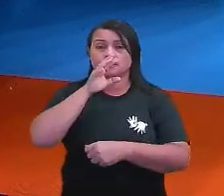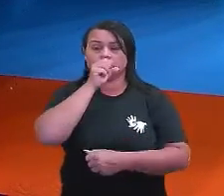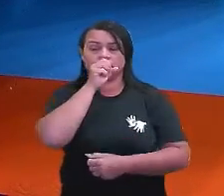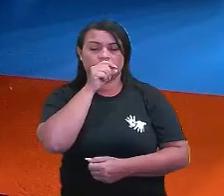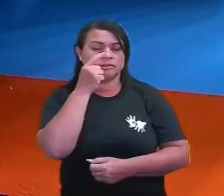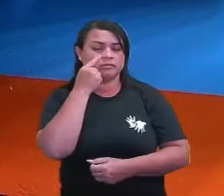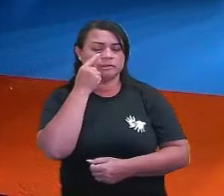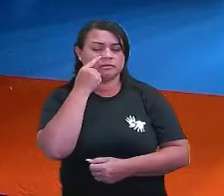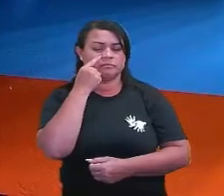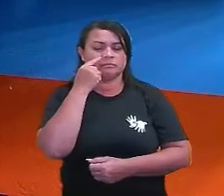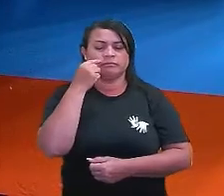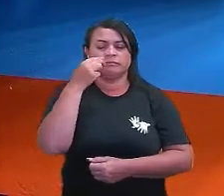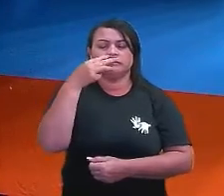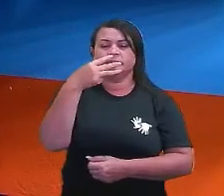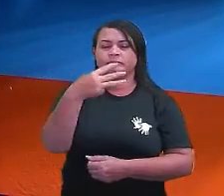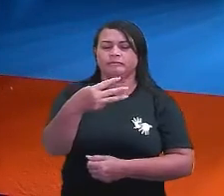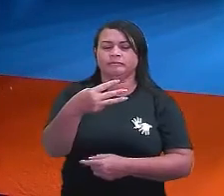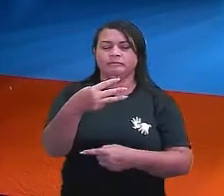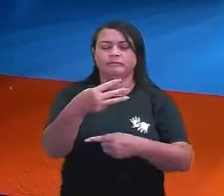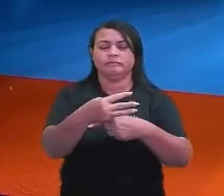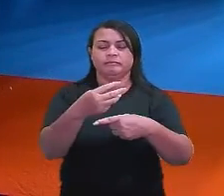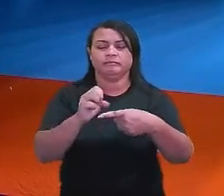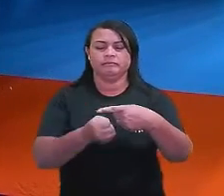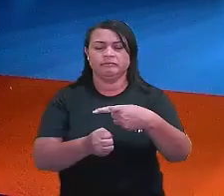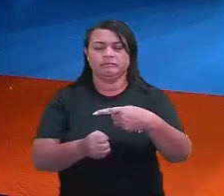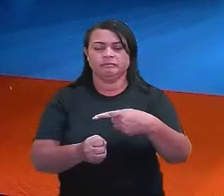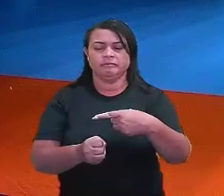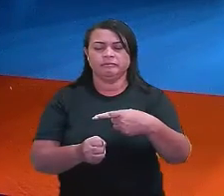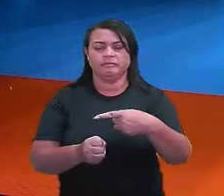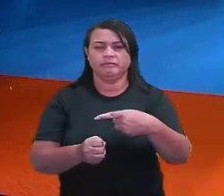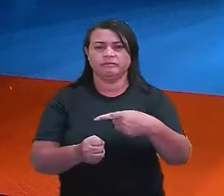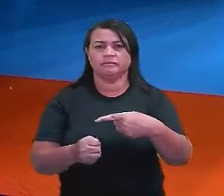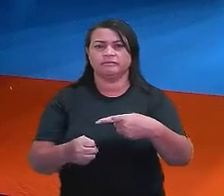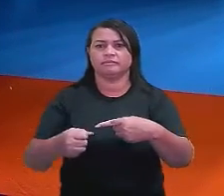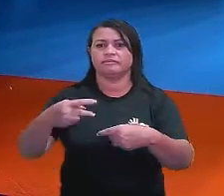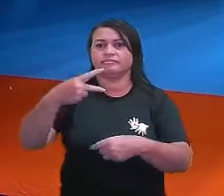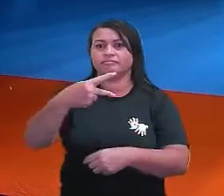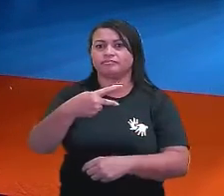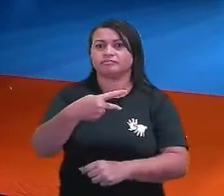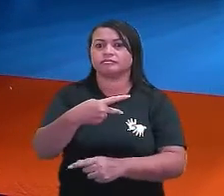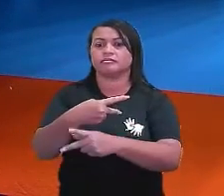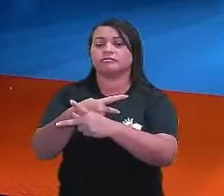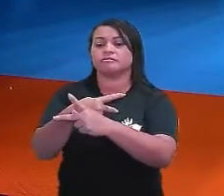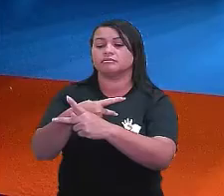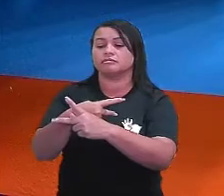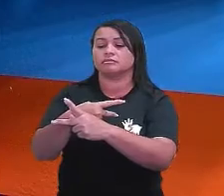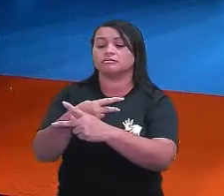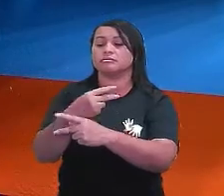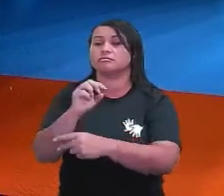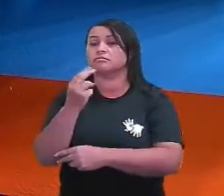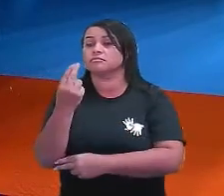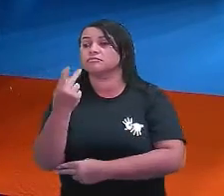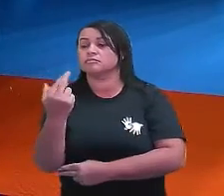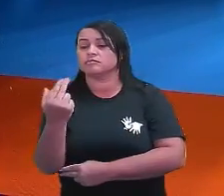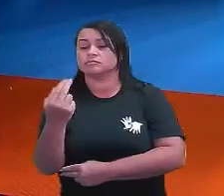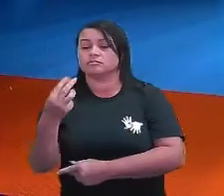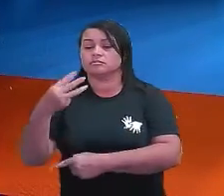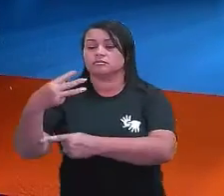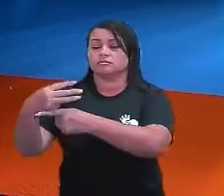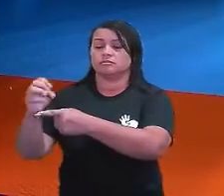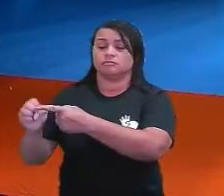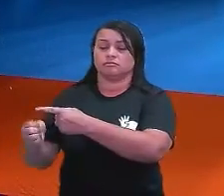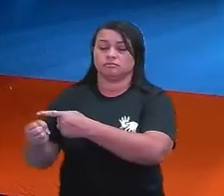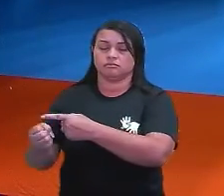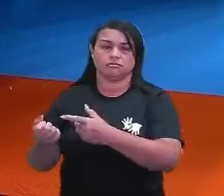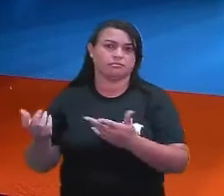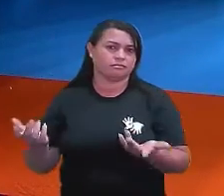pergunta, 3/8 ele vai ser maior ou menor ou igual a 3/8?